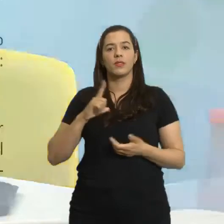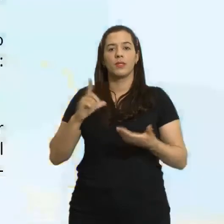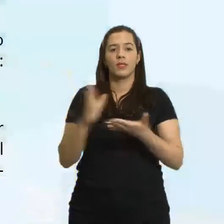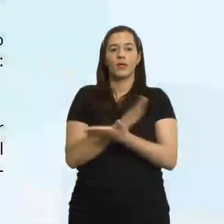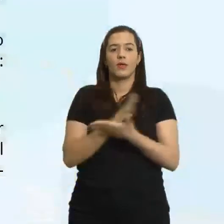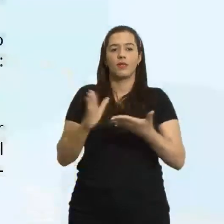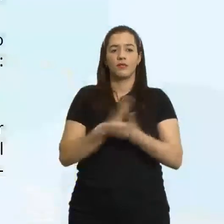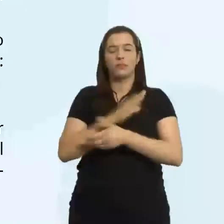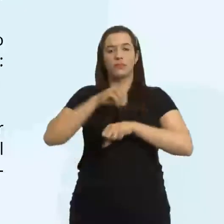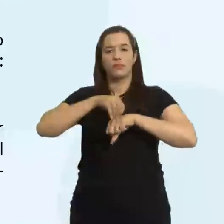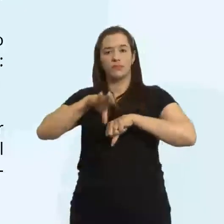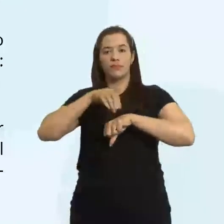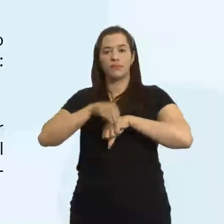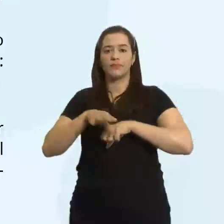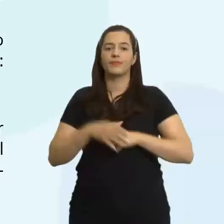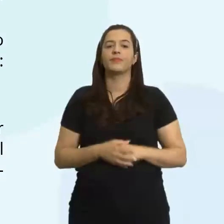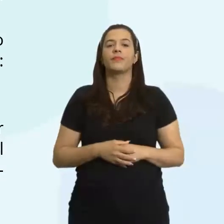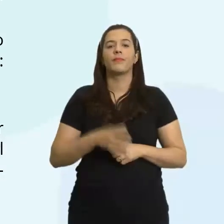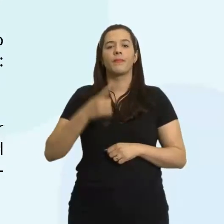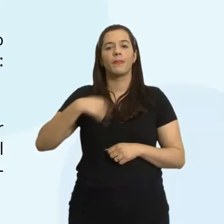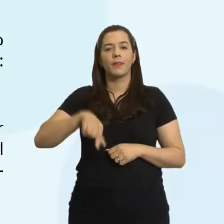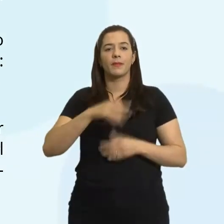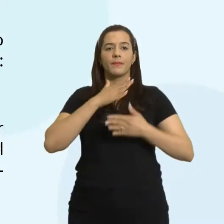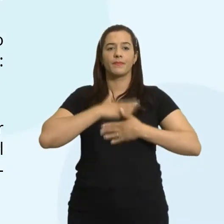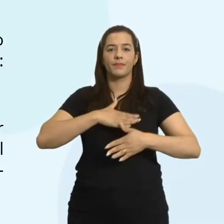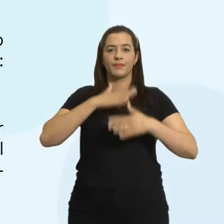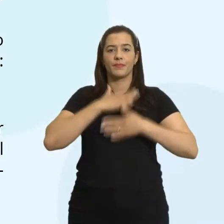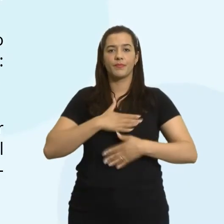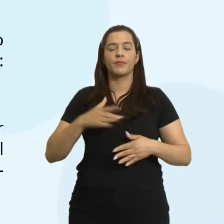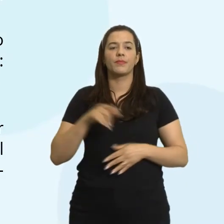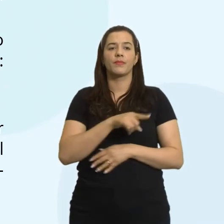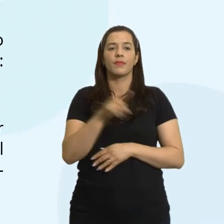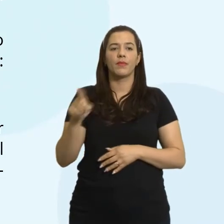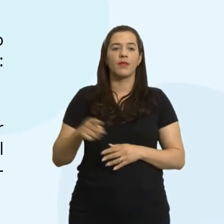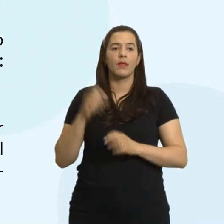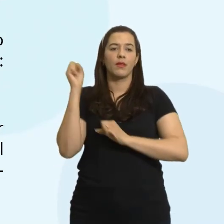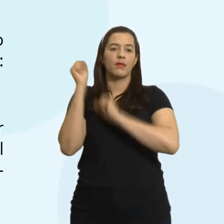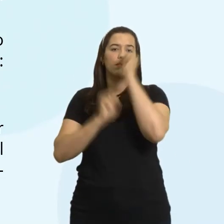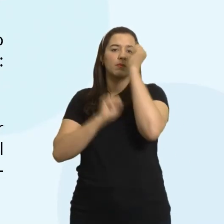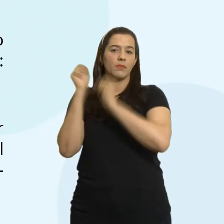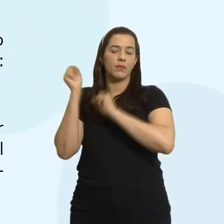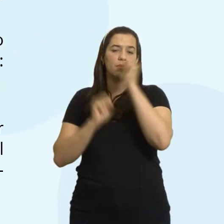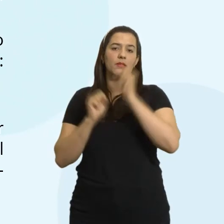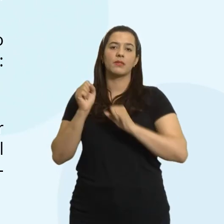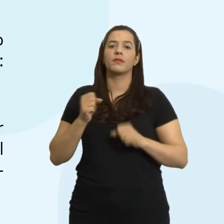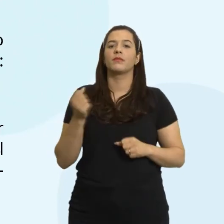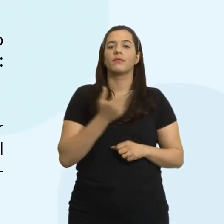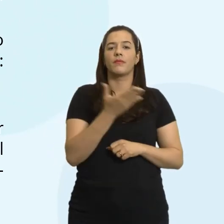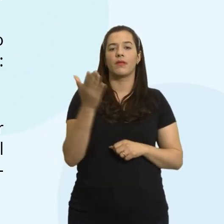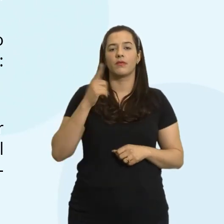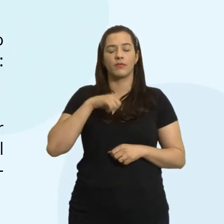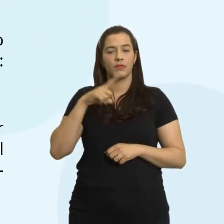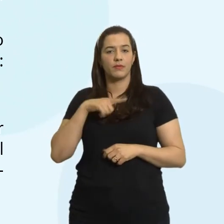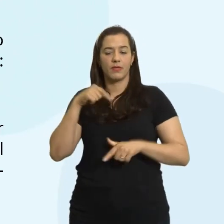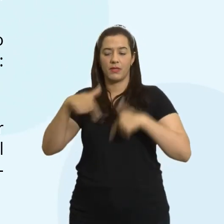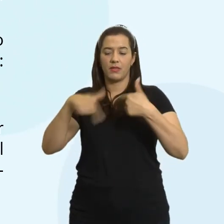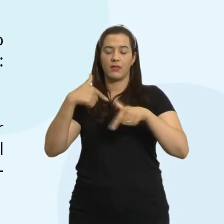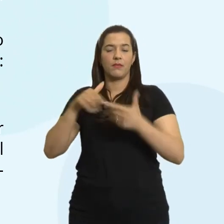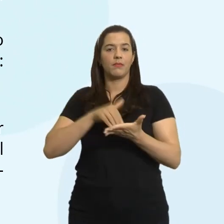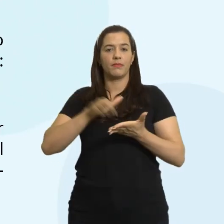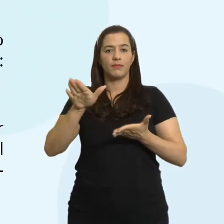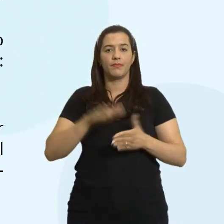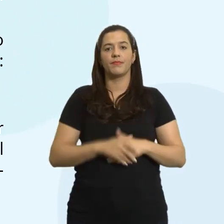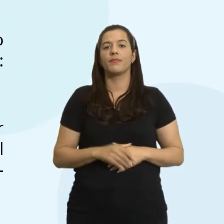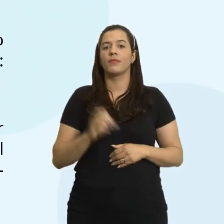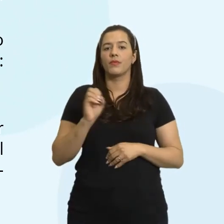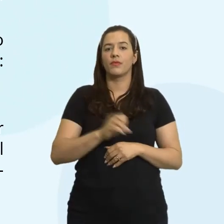sugeridos. Num deles, relaxe, as máquinas não vão fazer você ficar desempregado. Ou